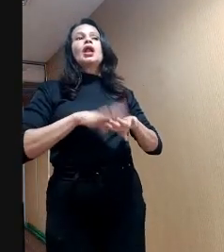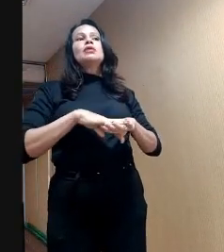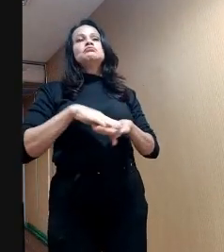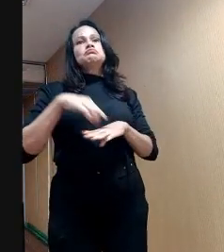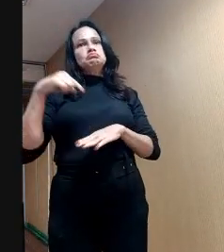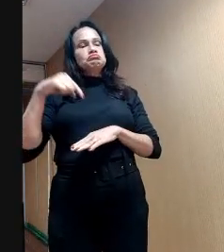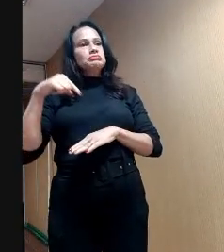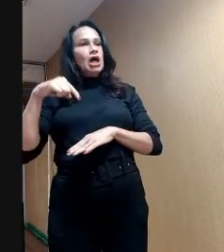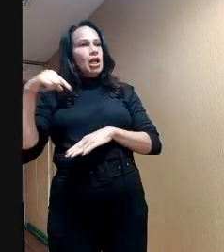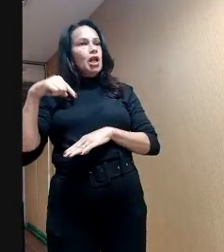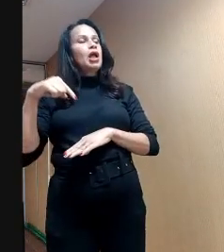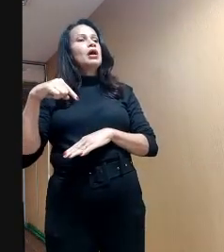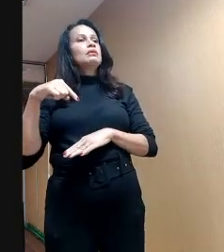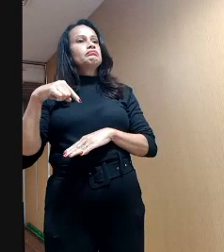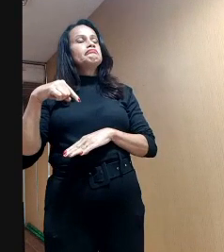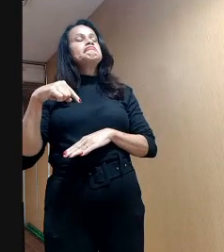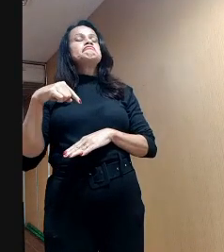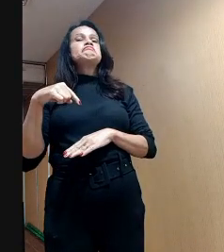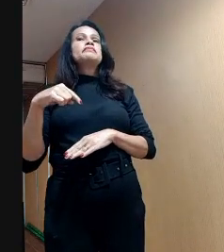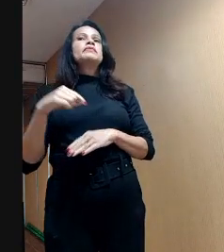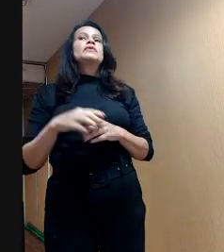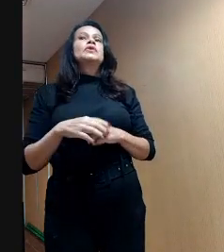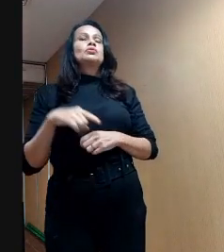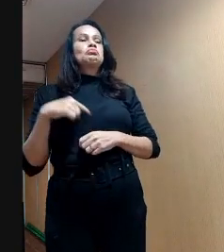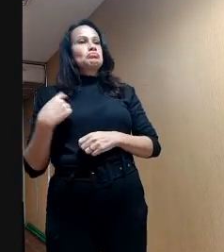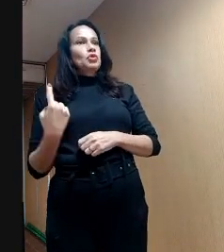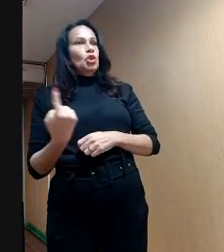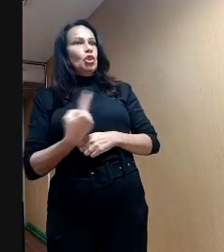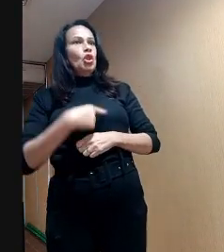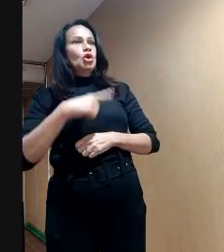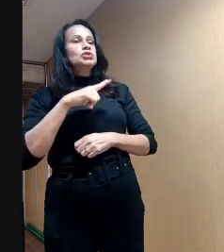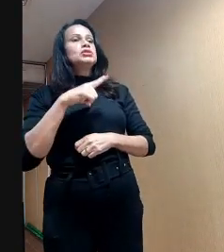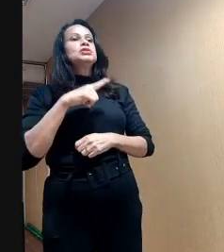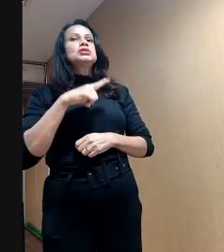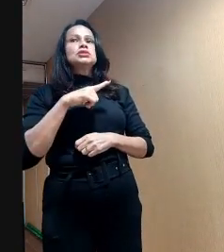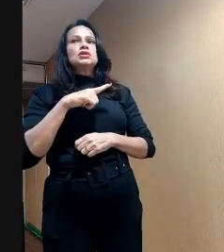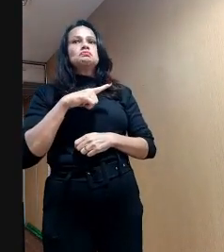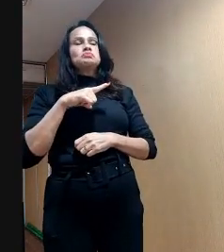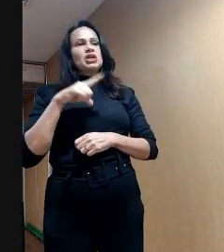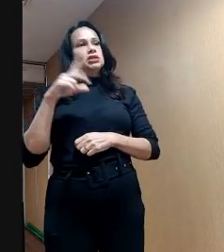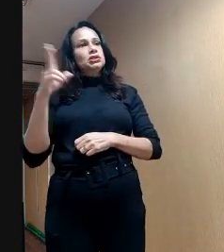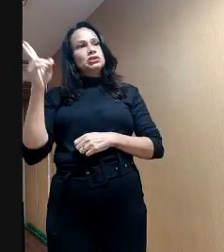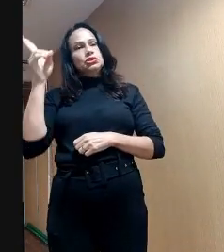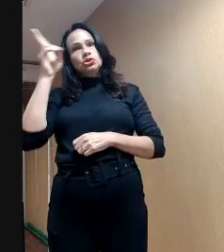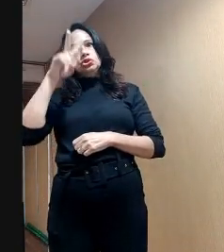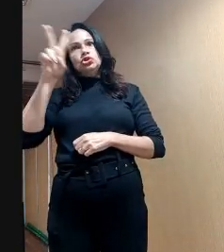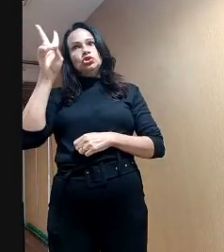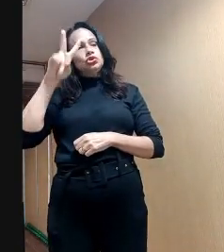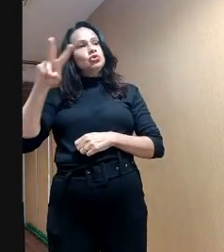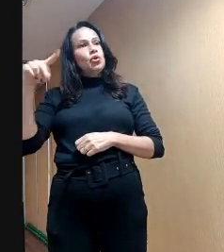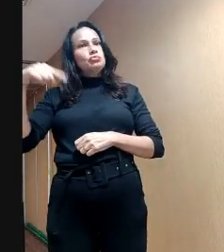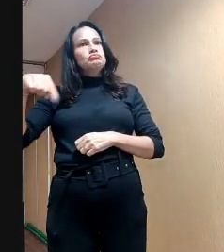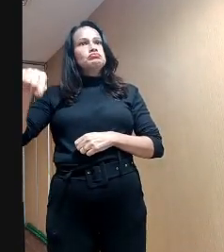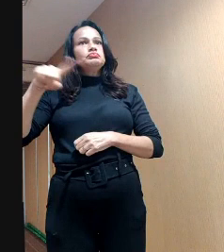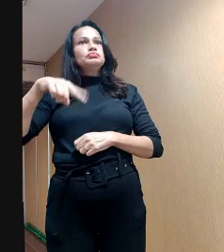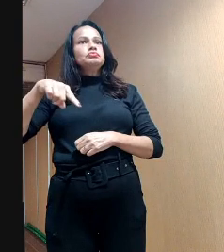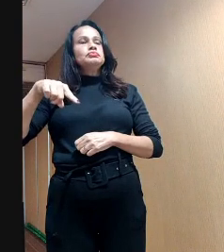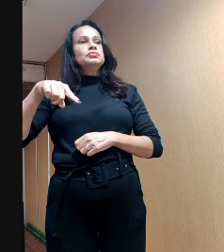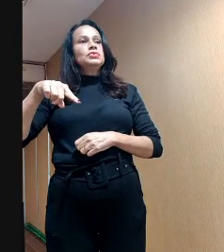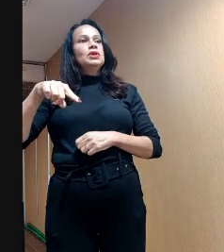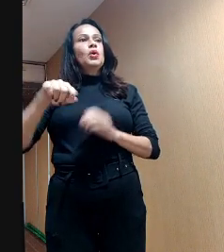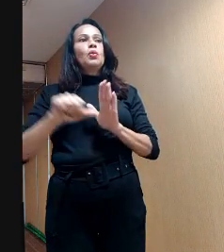instituição, quando nós temos, nesse campo histórico, né, a edição do primeiro